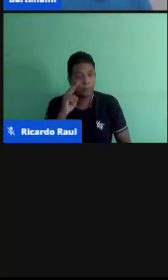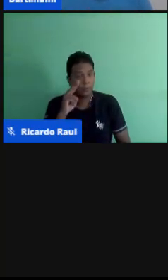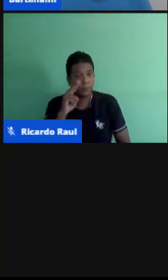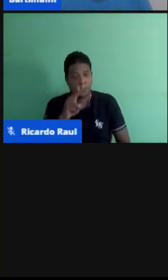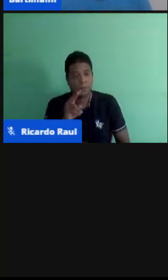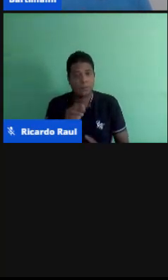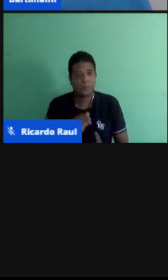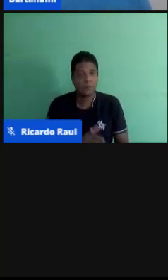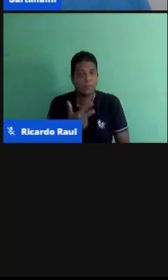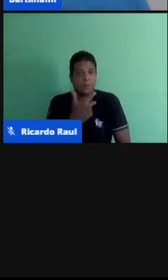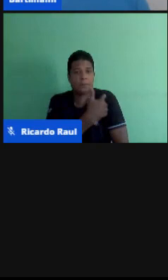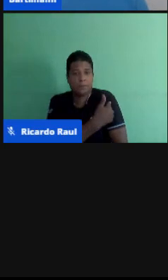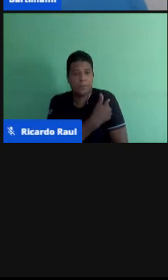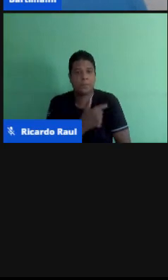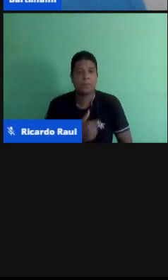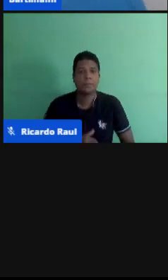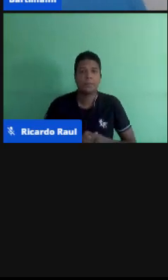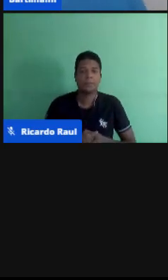com vacina. Obrigado.